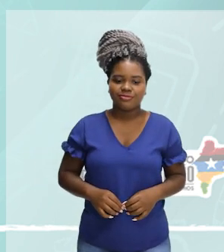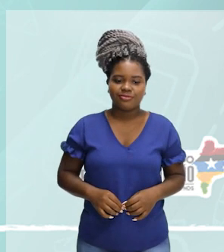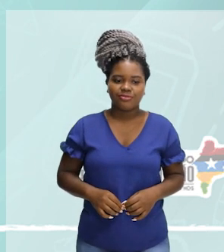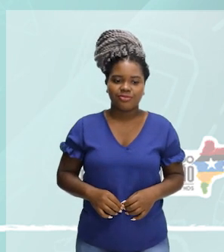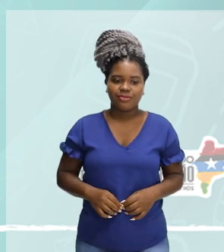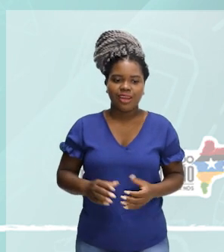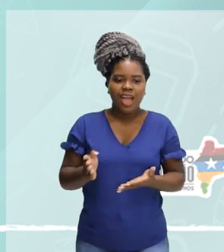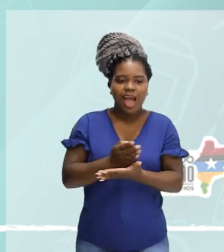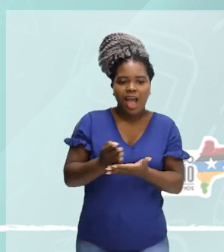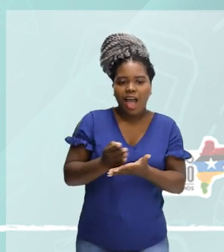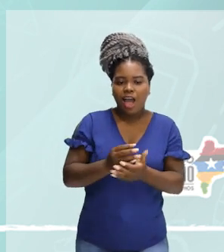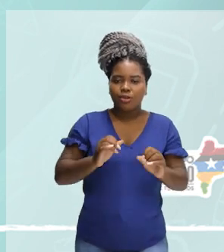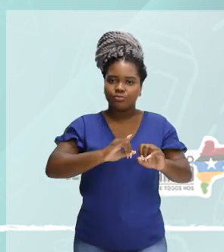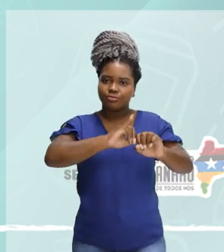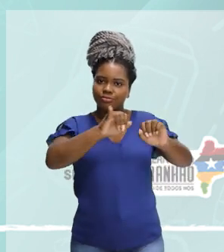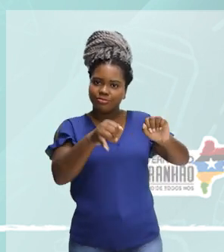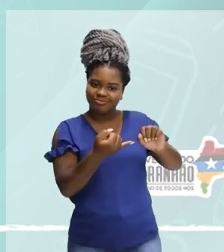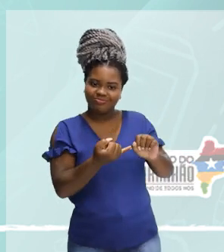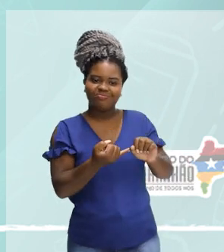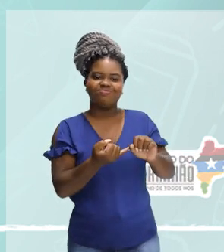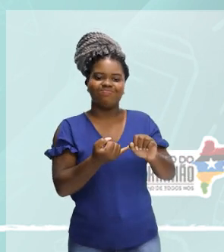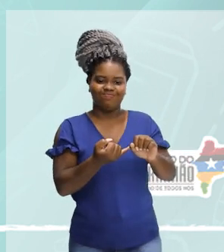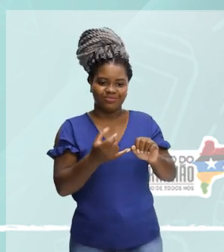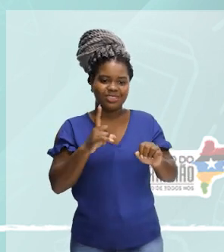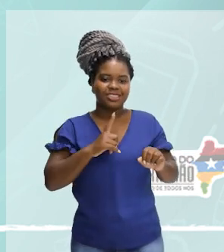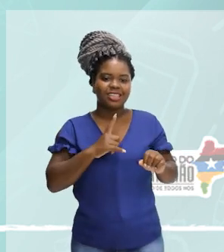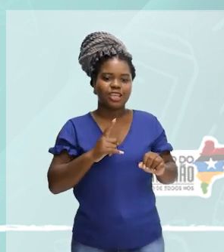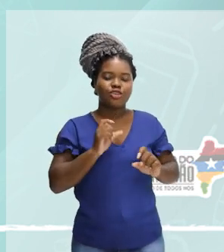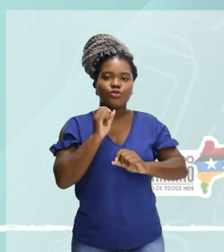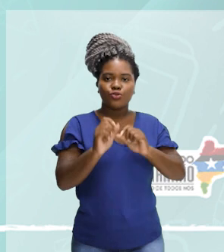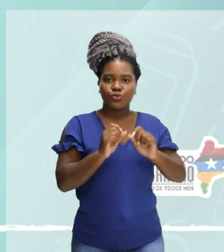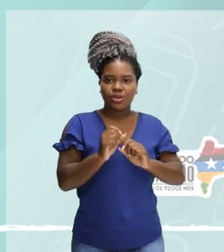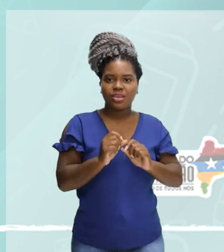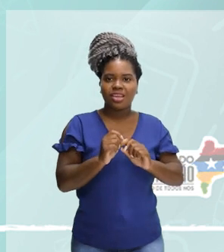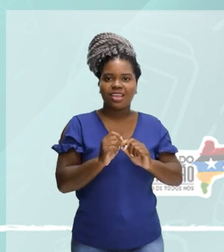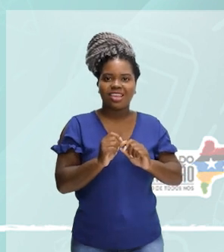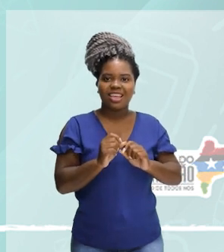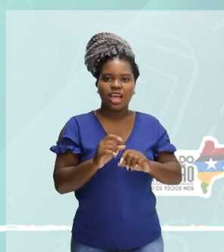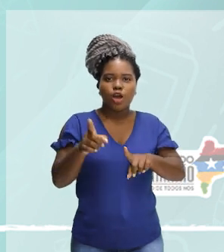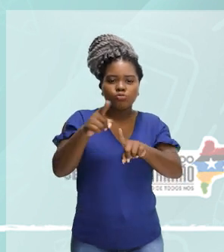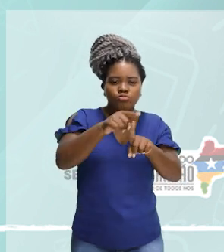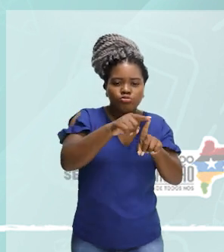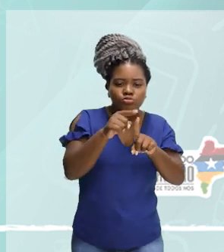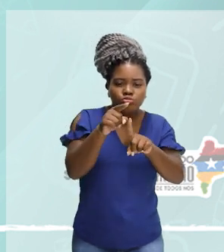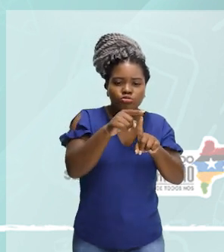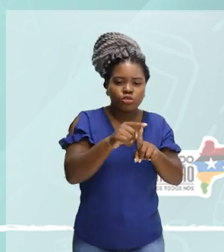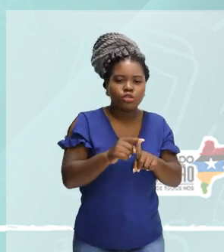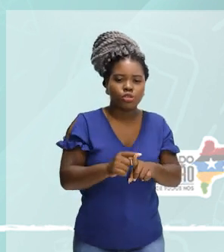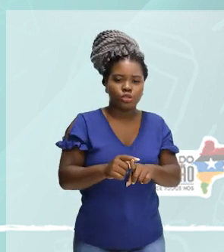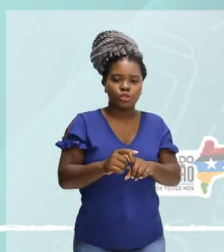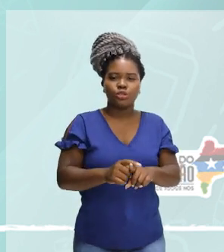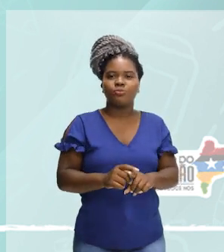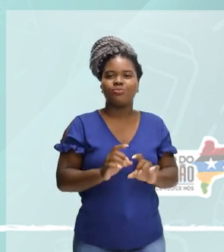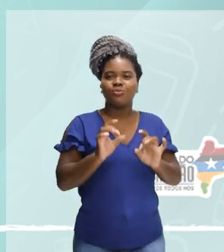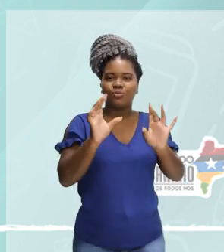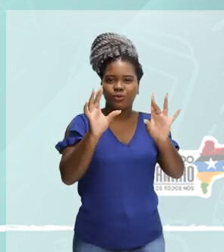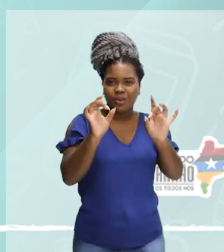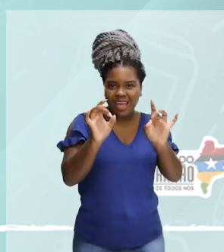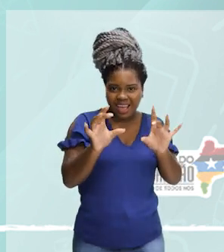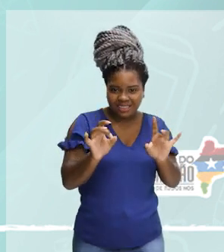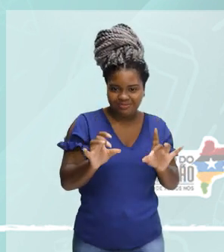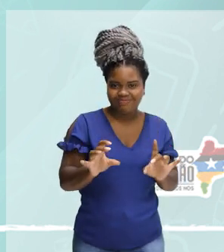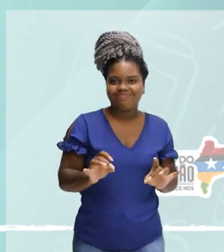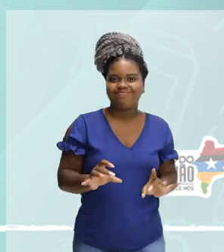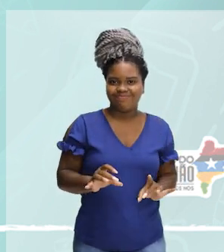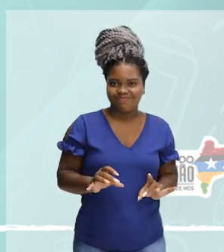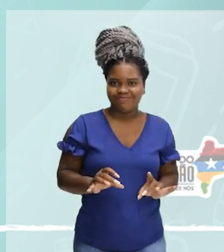Alguns adjetivos podem ter formas especiais para o superlativo. Aqui já é uma outra versão, tá, gente? Então,